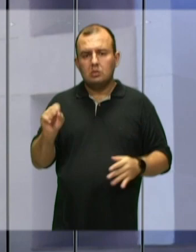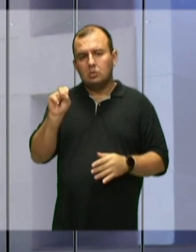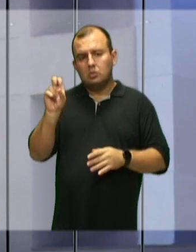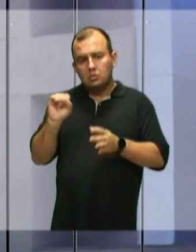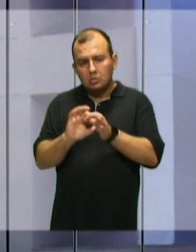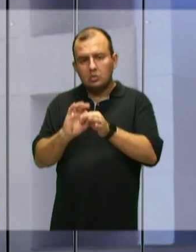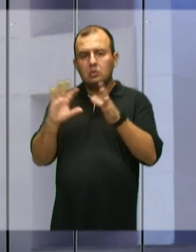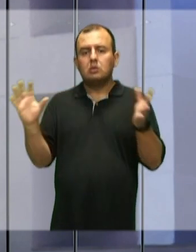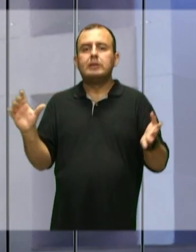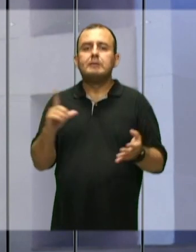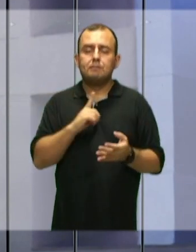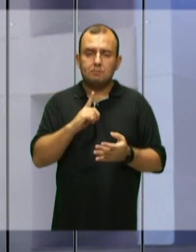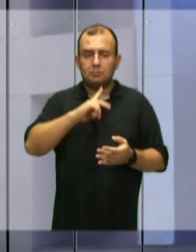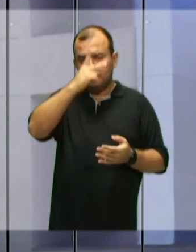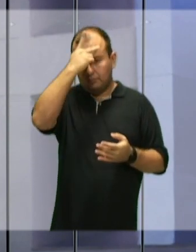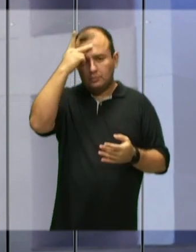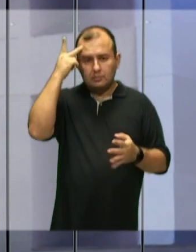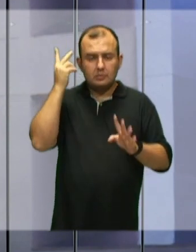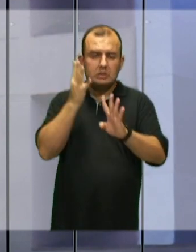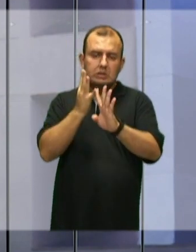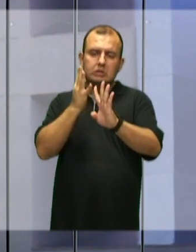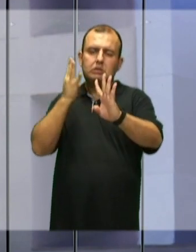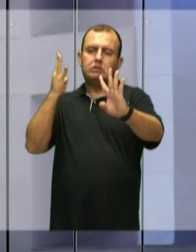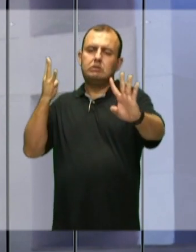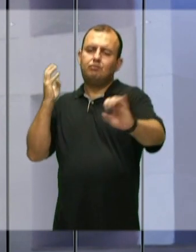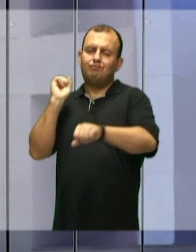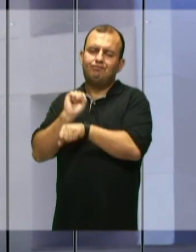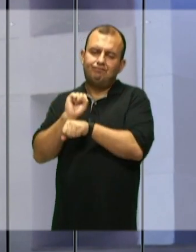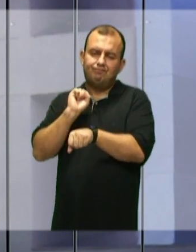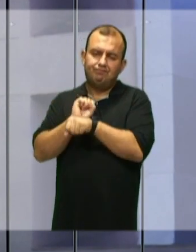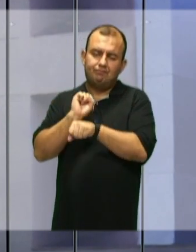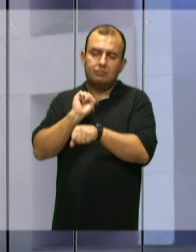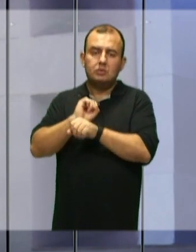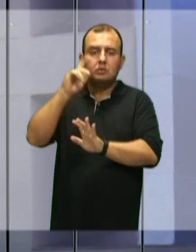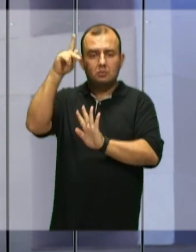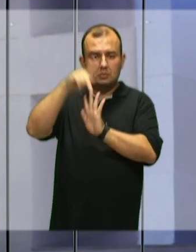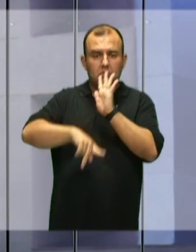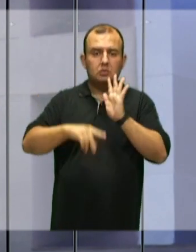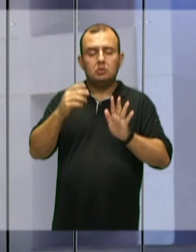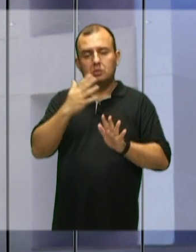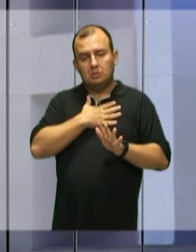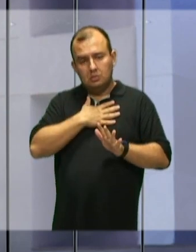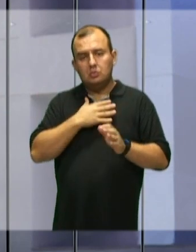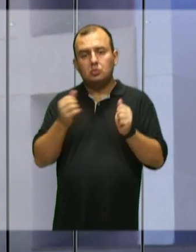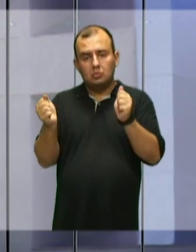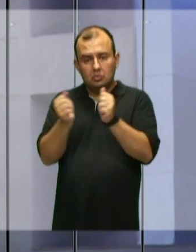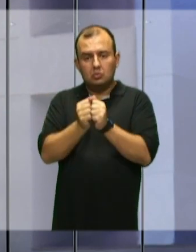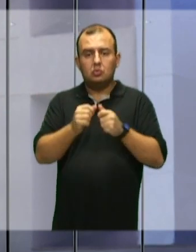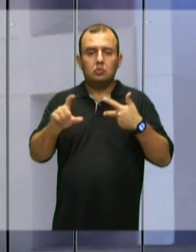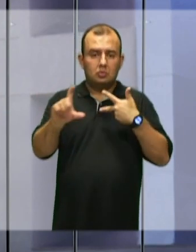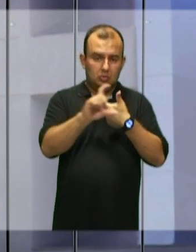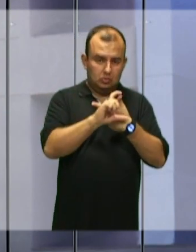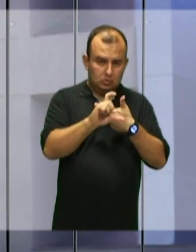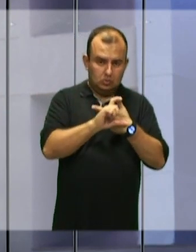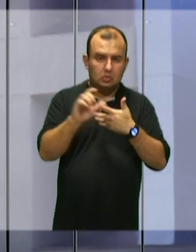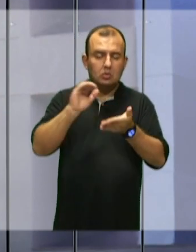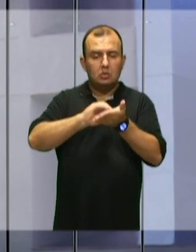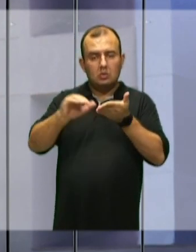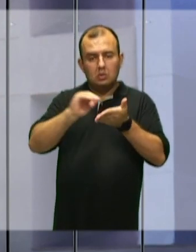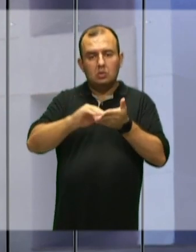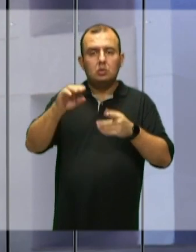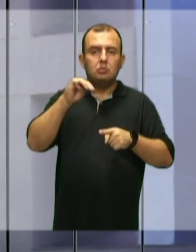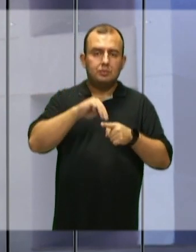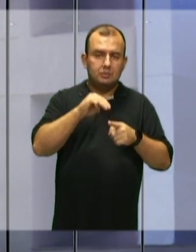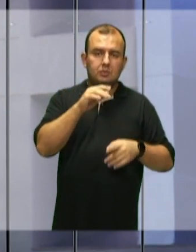a disposição e as pessoas ficavam ali na fila aguardando esse um projeto uma lei minha mas foi construída junto com o Executivo junto com a Secretaria Municipal de